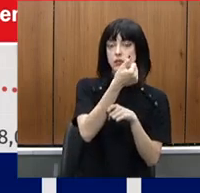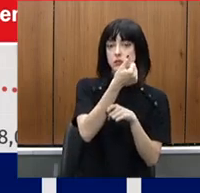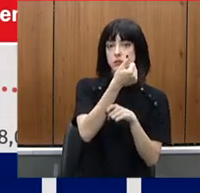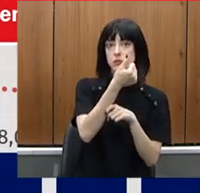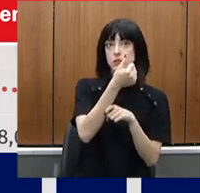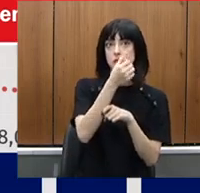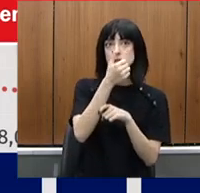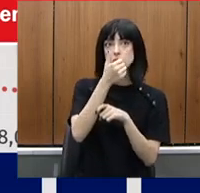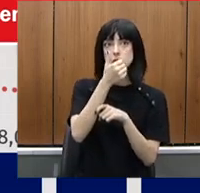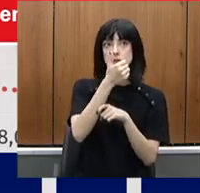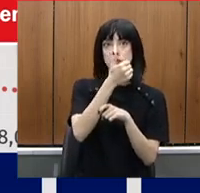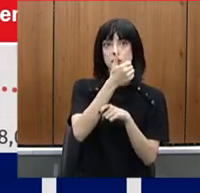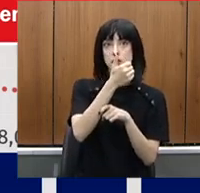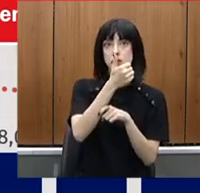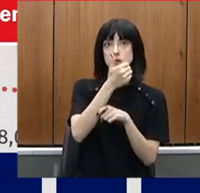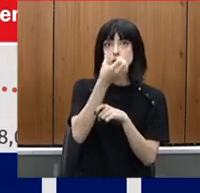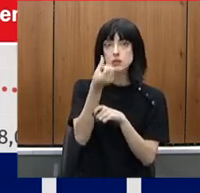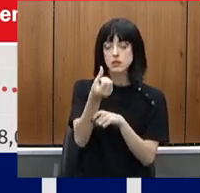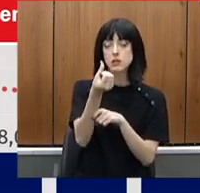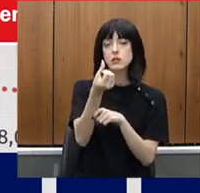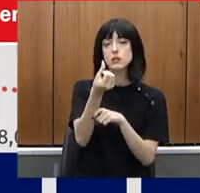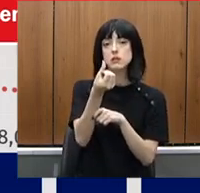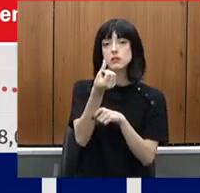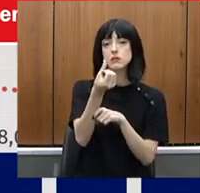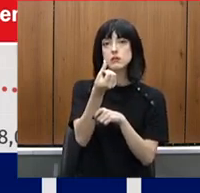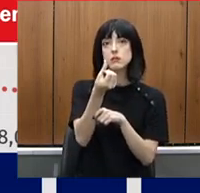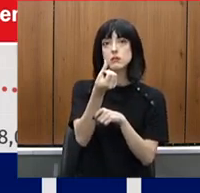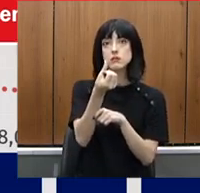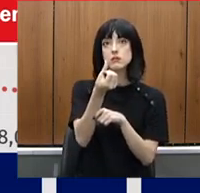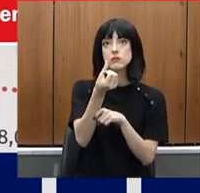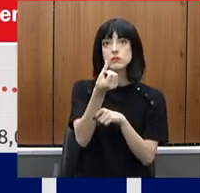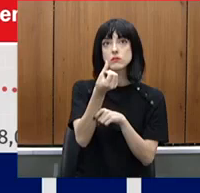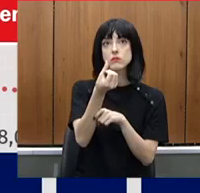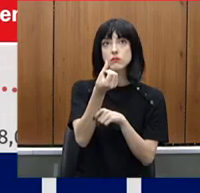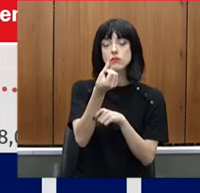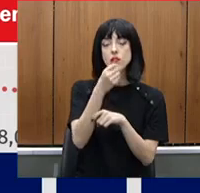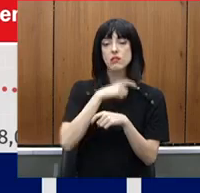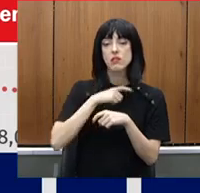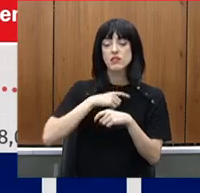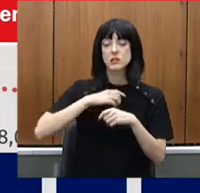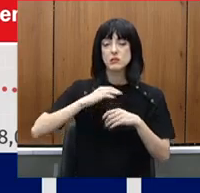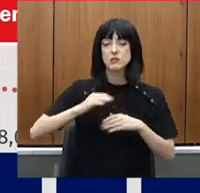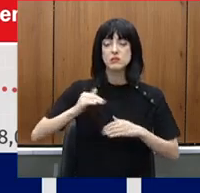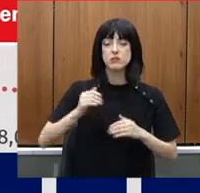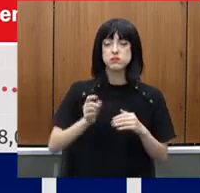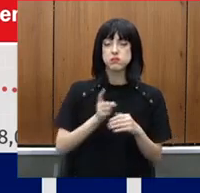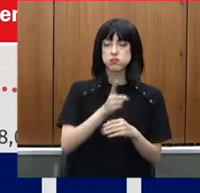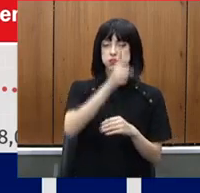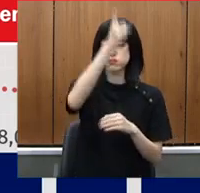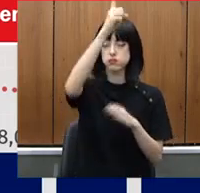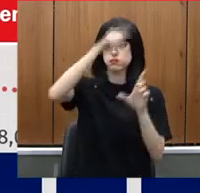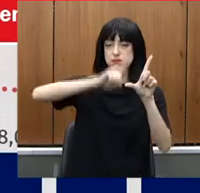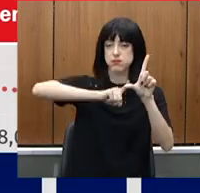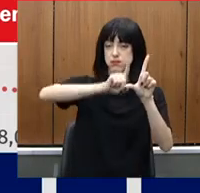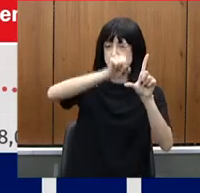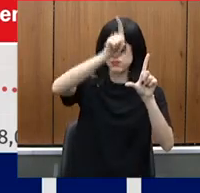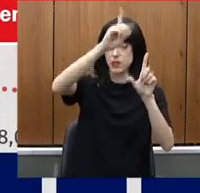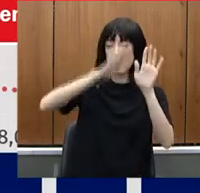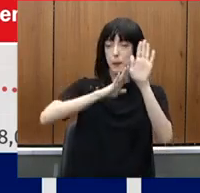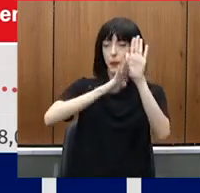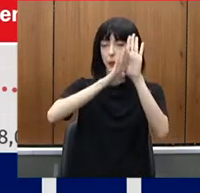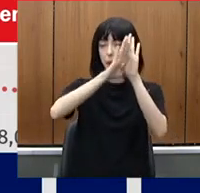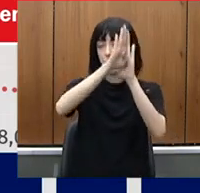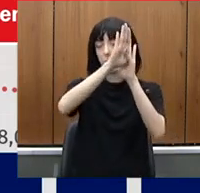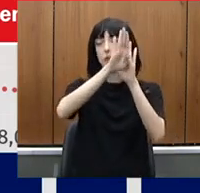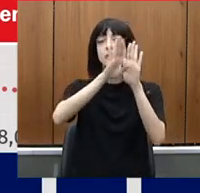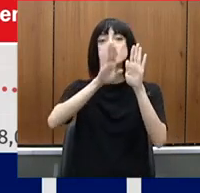7.469 é essa projeção ela tem a ver muito com estratégia de inovação que foi